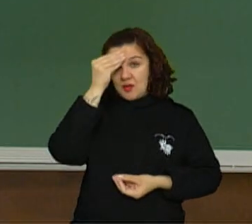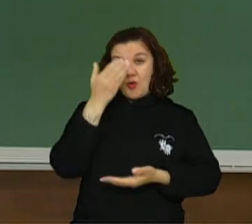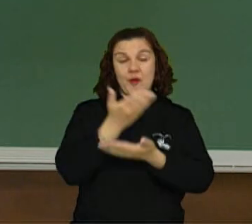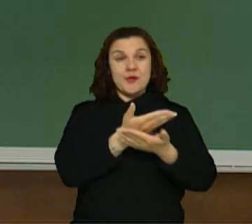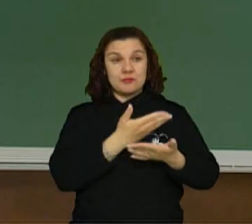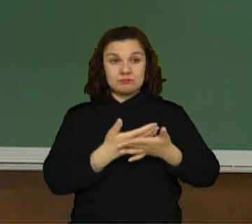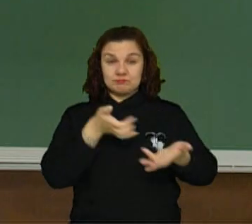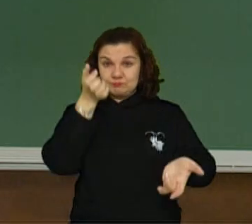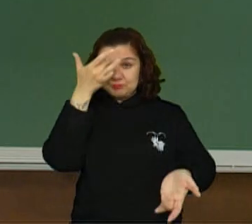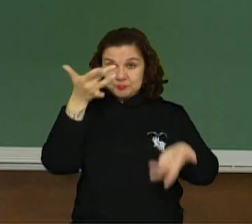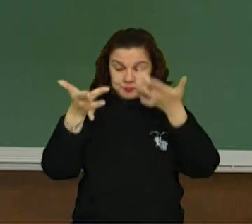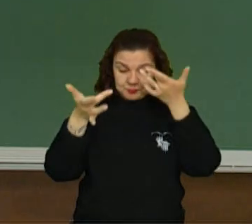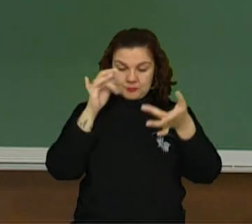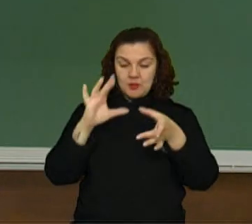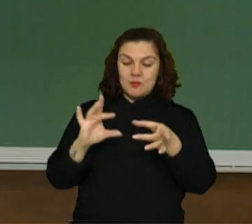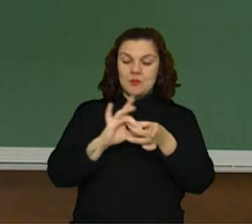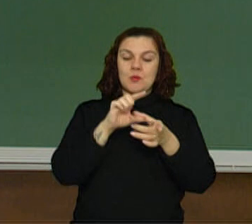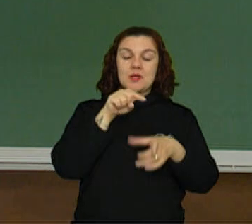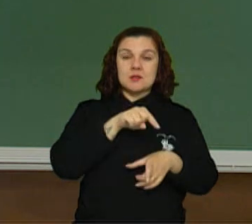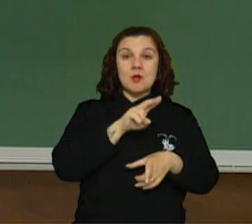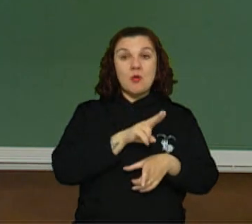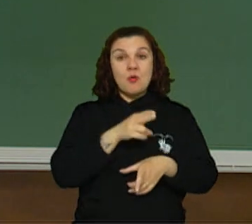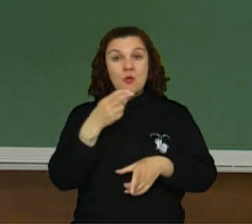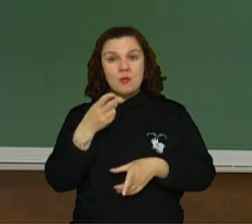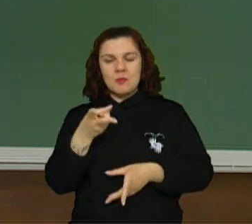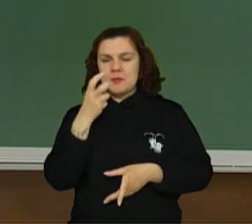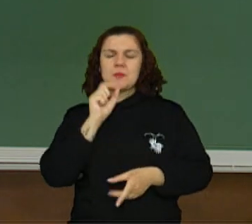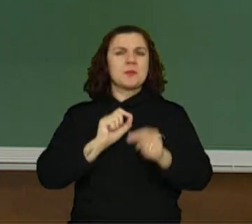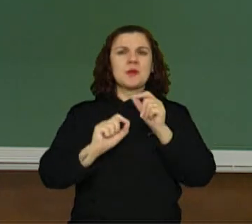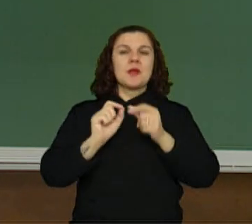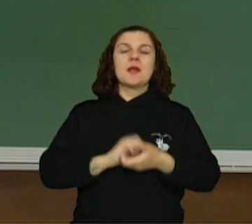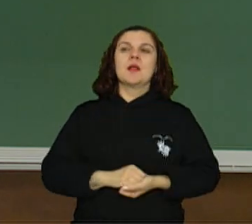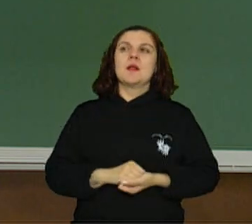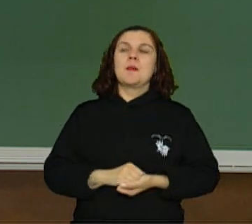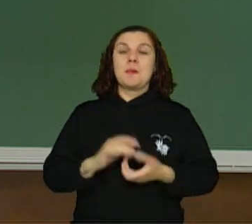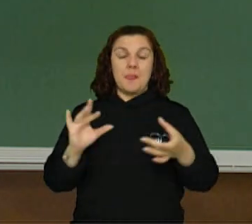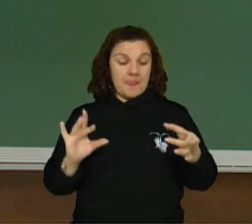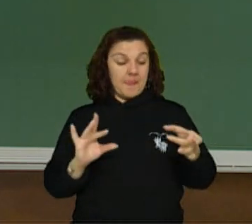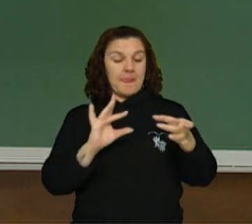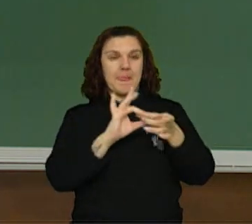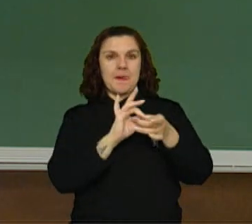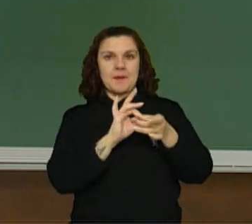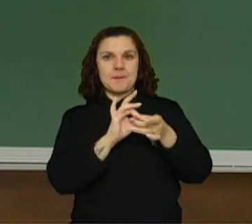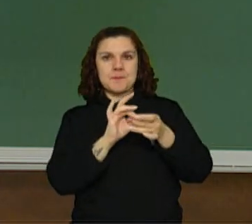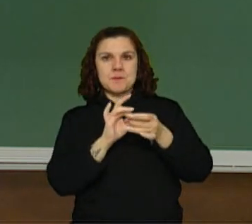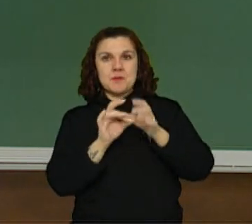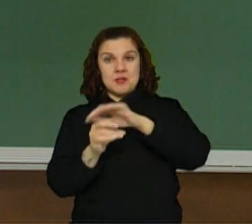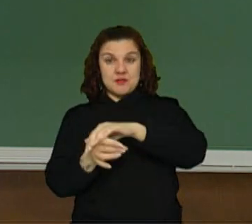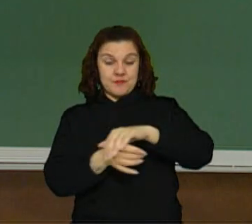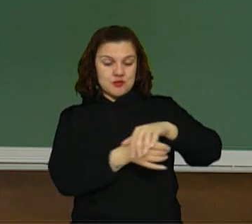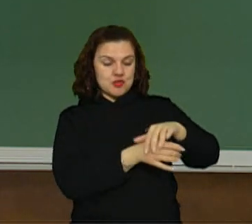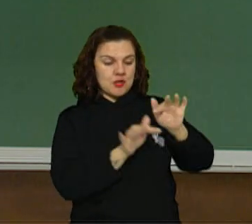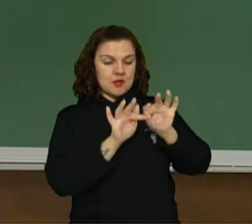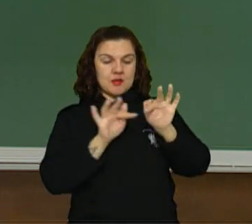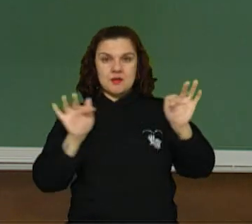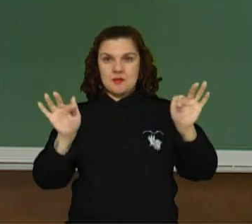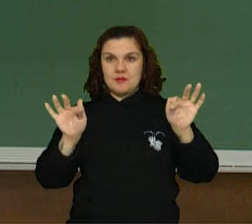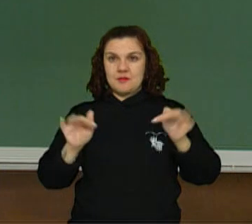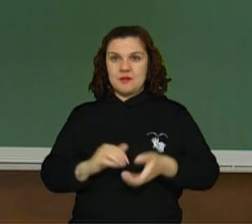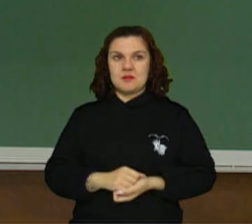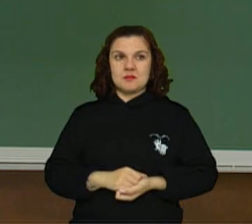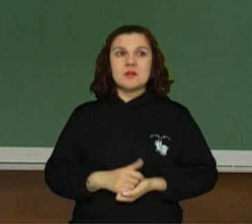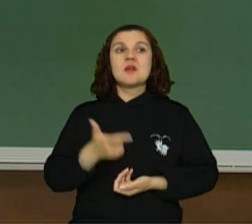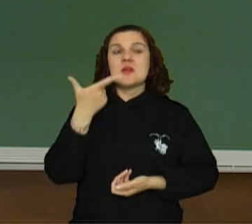estudar bem os de ligação. Ou então verificar o seguinte, o de ligação, se você tirar da tua frase,